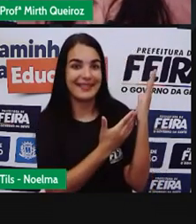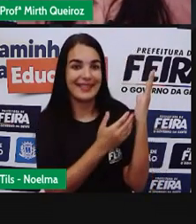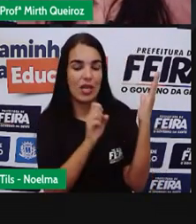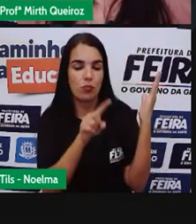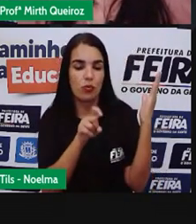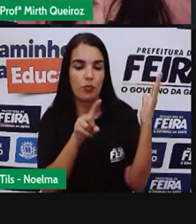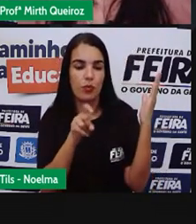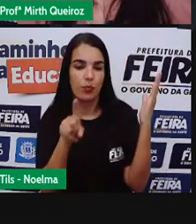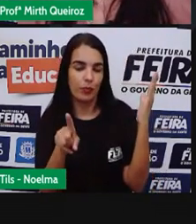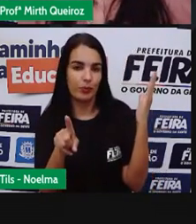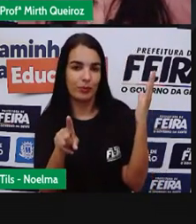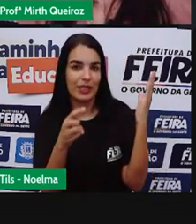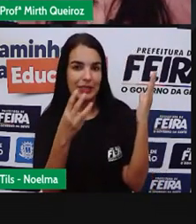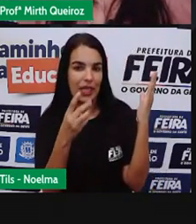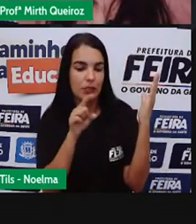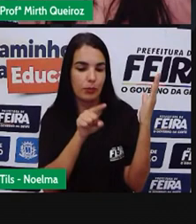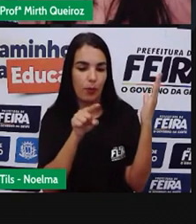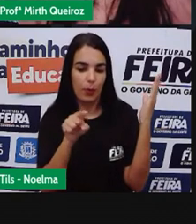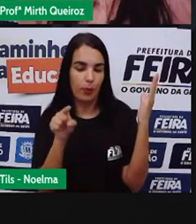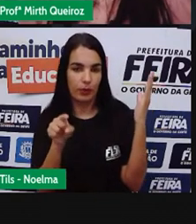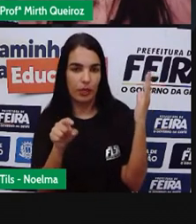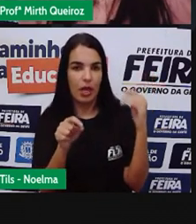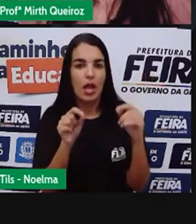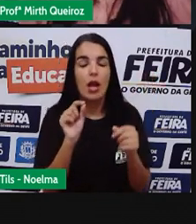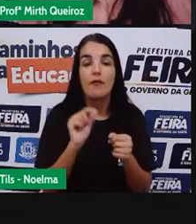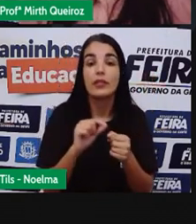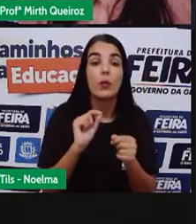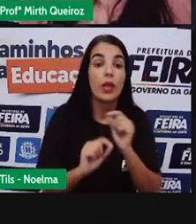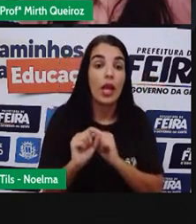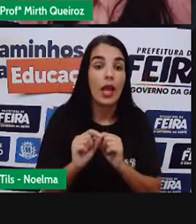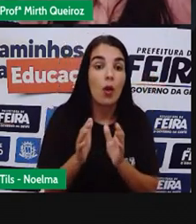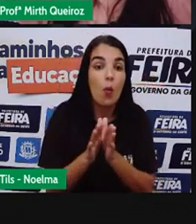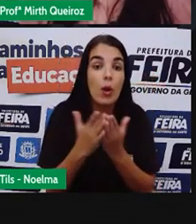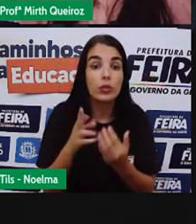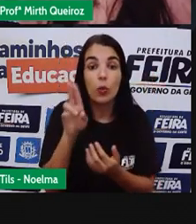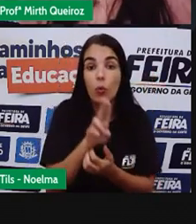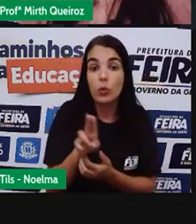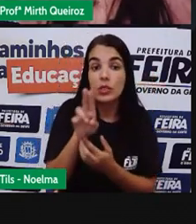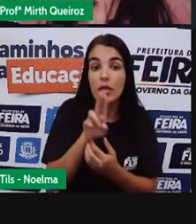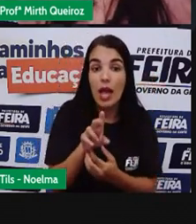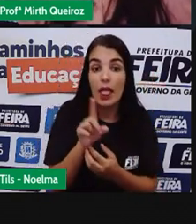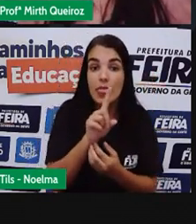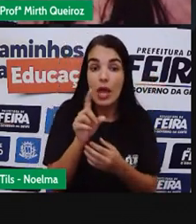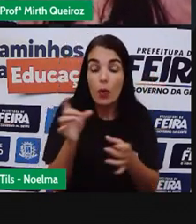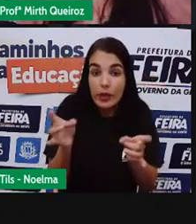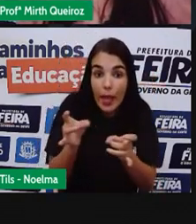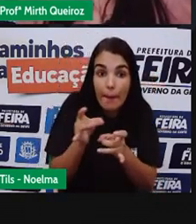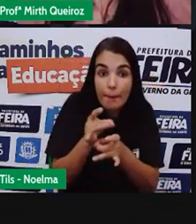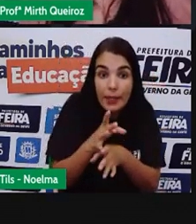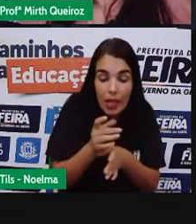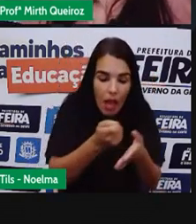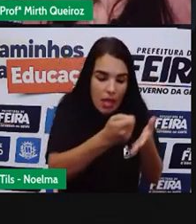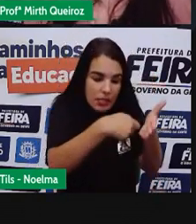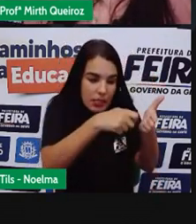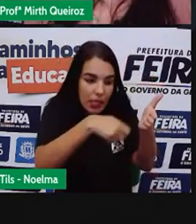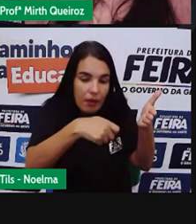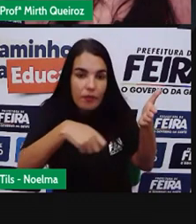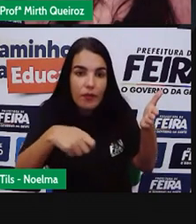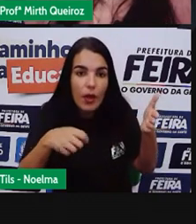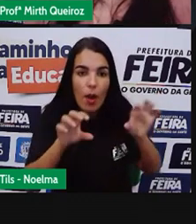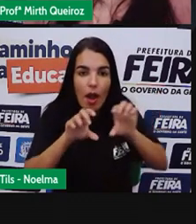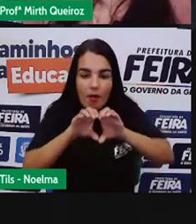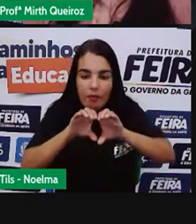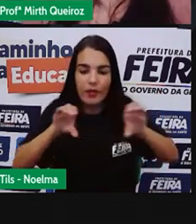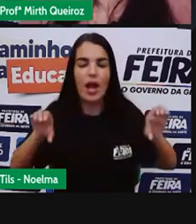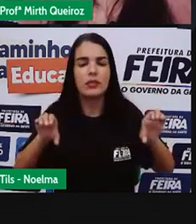Reticências, que é usado quando não se termina de escrever uma frase e o leitor fica pensando no final, para indicar uma